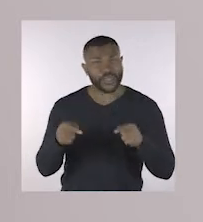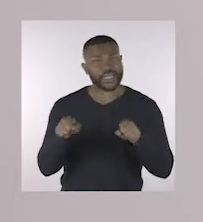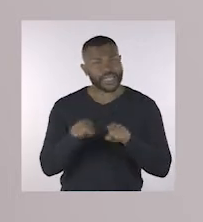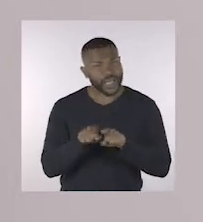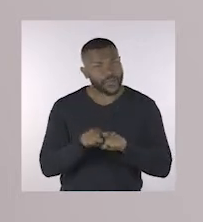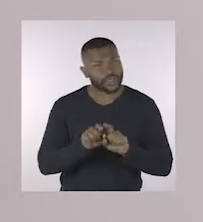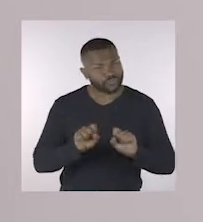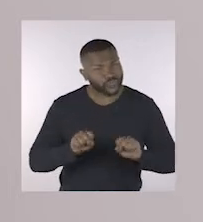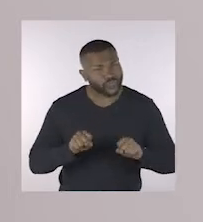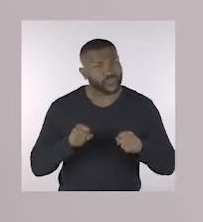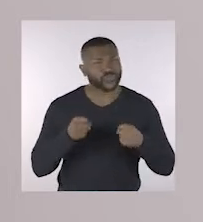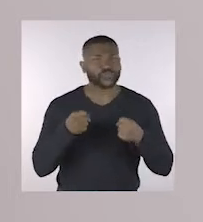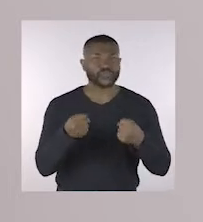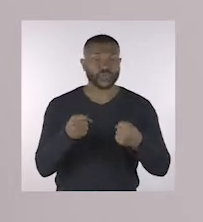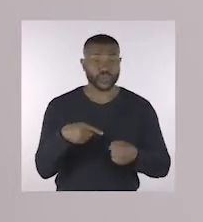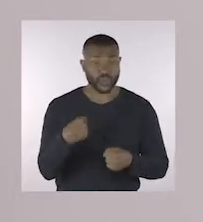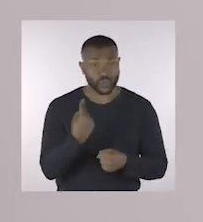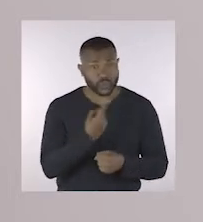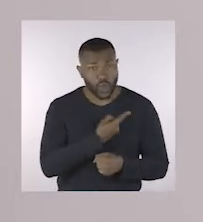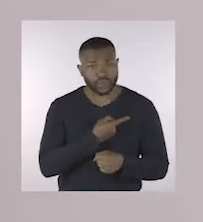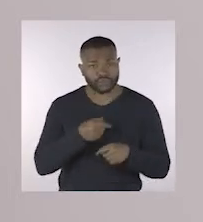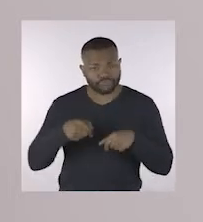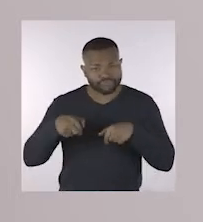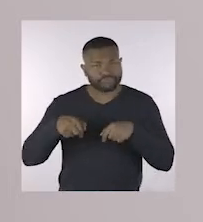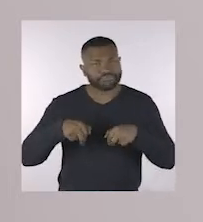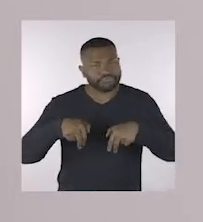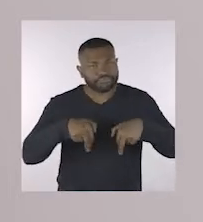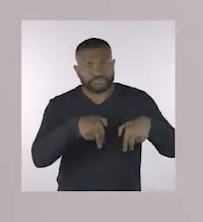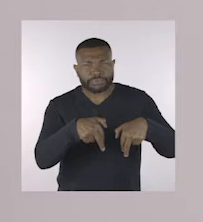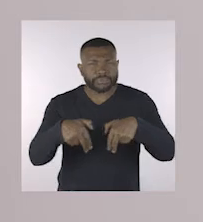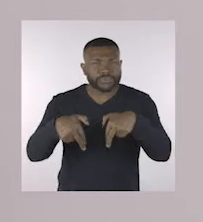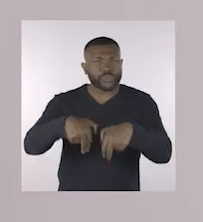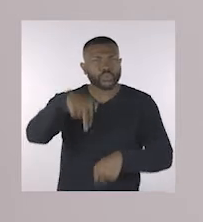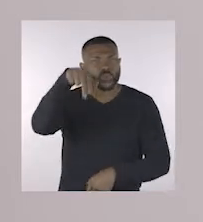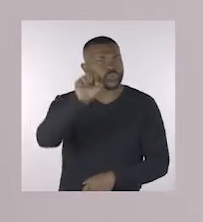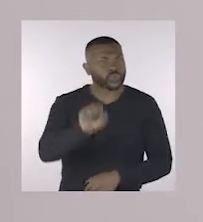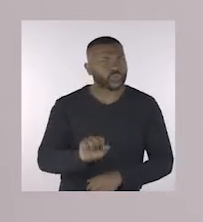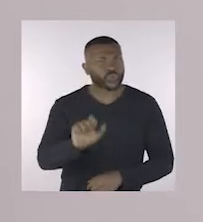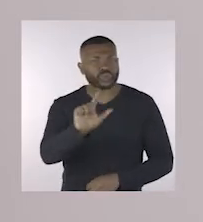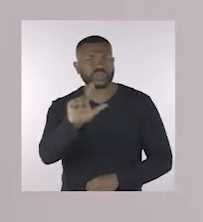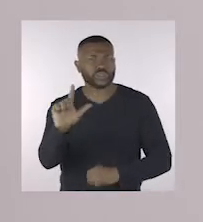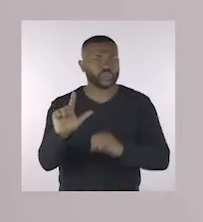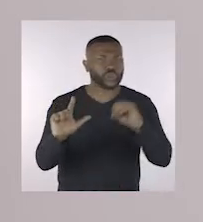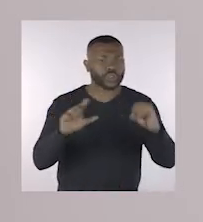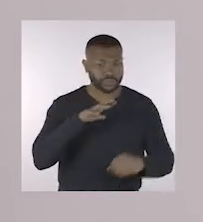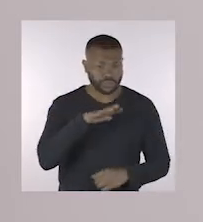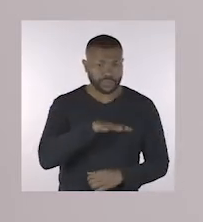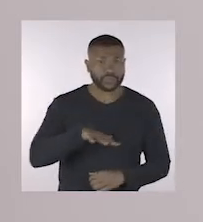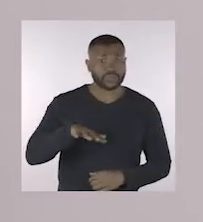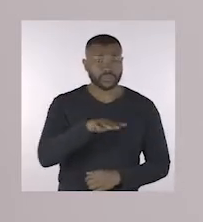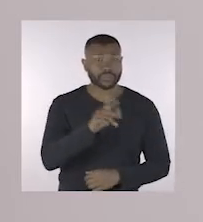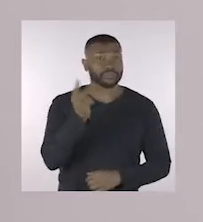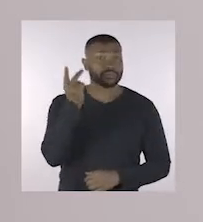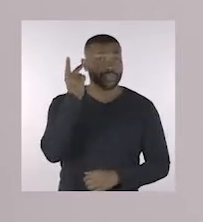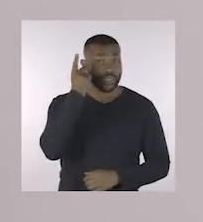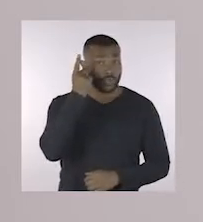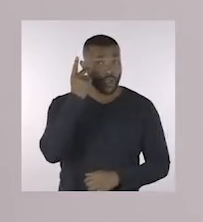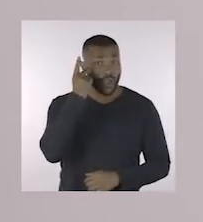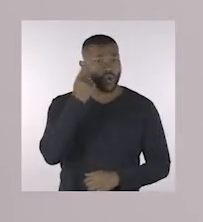disputa nessa batalha É temos percorrido aí todos os cantos da cidade de São Paulo não